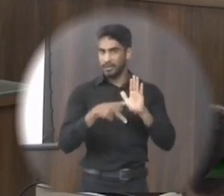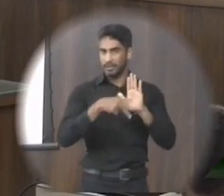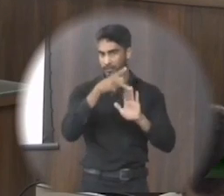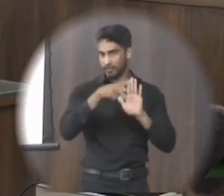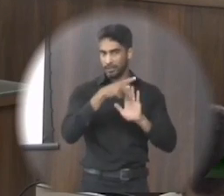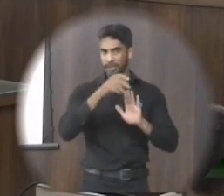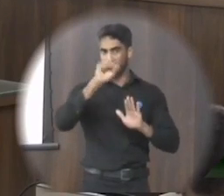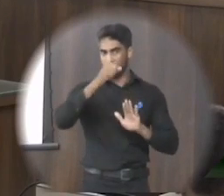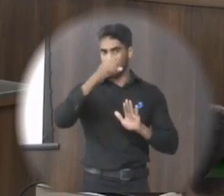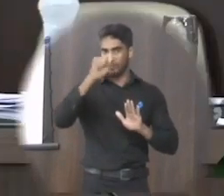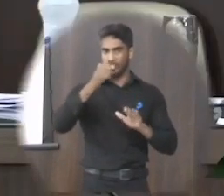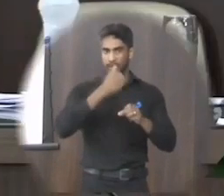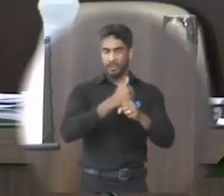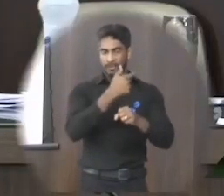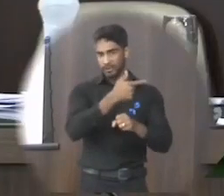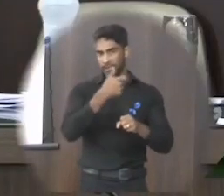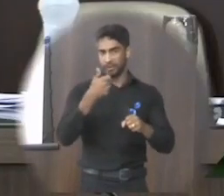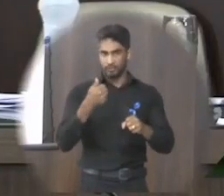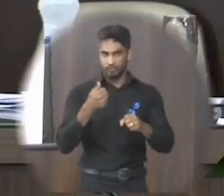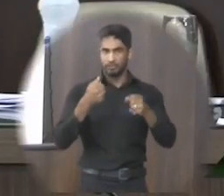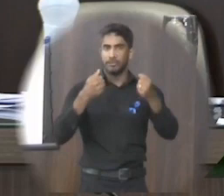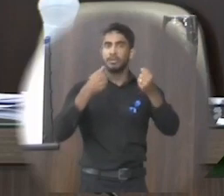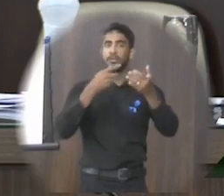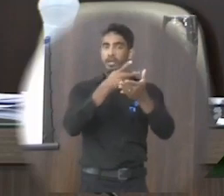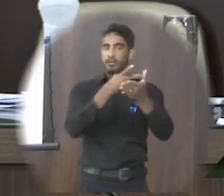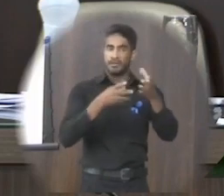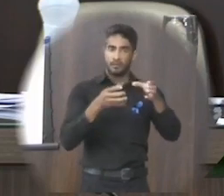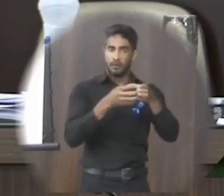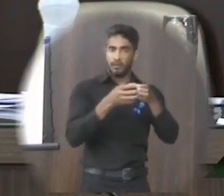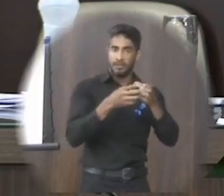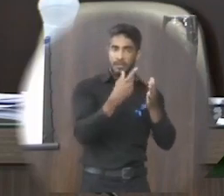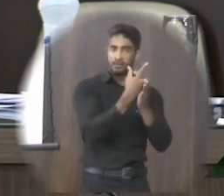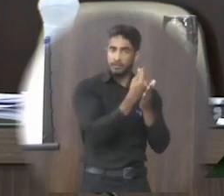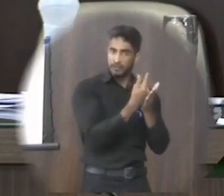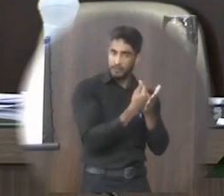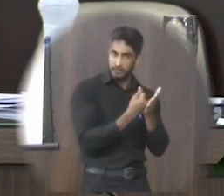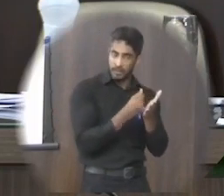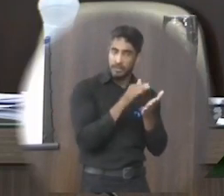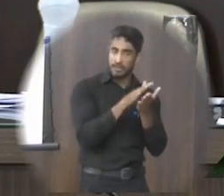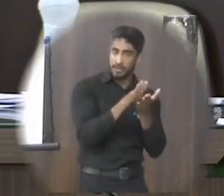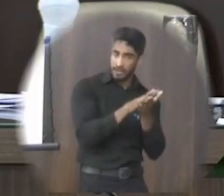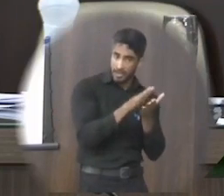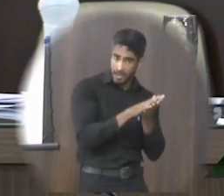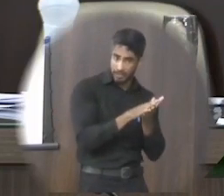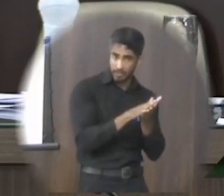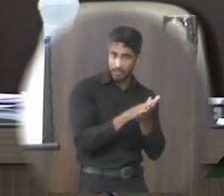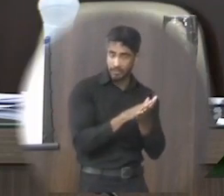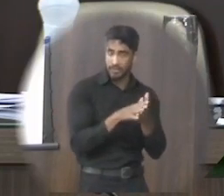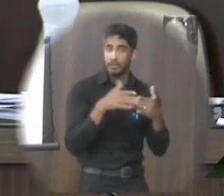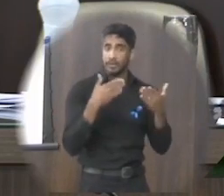projetos 088-2021, que é o parecer da Comissão de Finanças, Orçamento e Tomada de Contas.